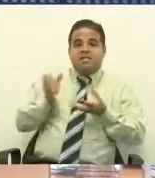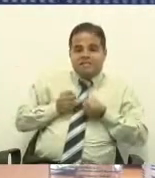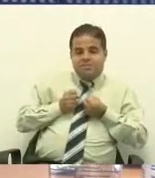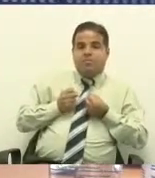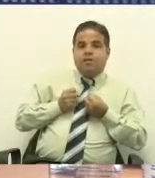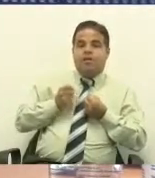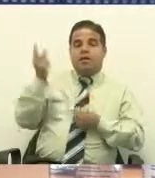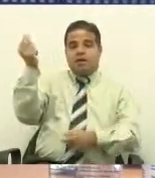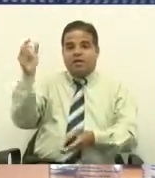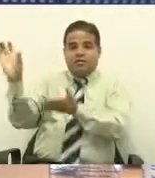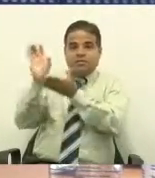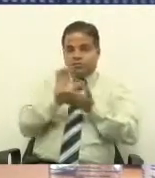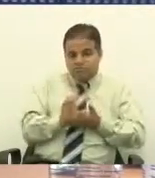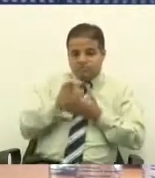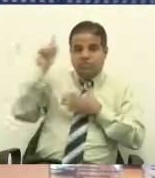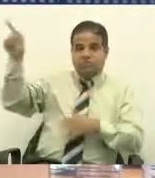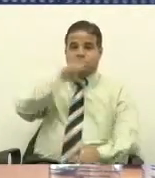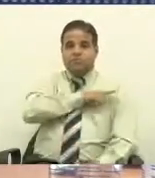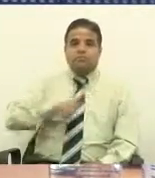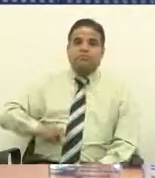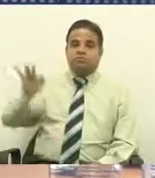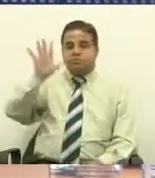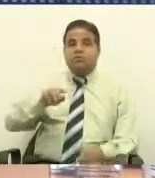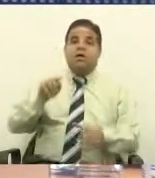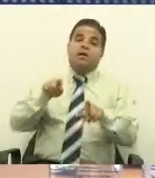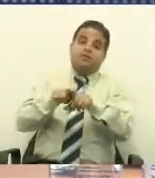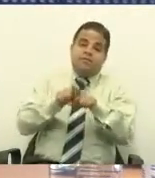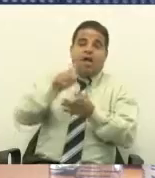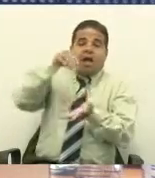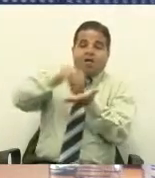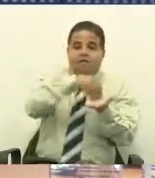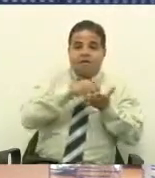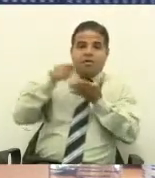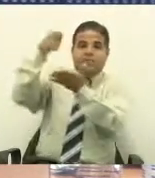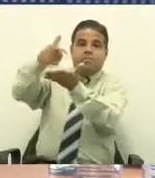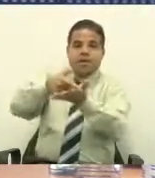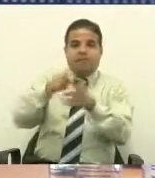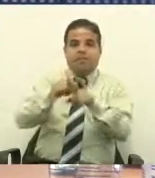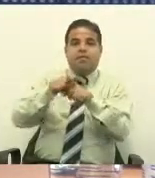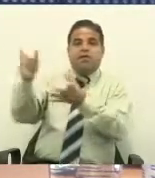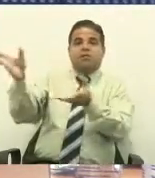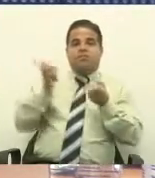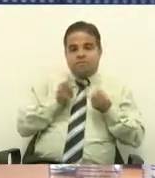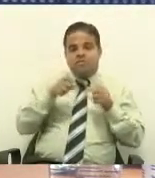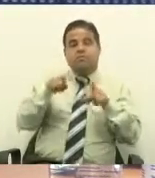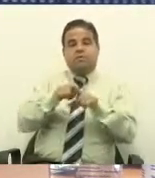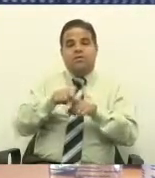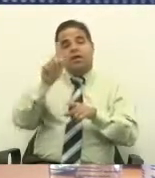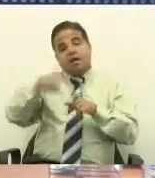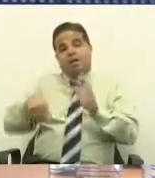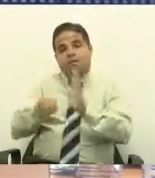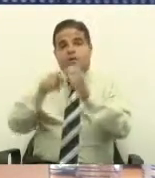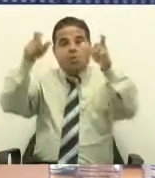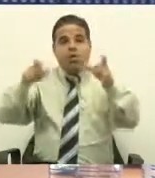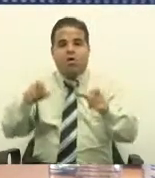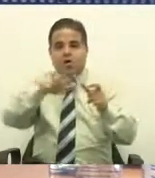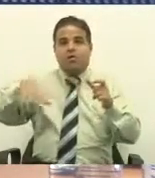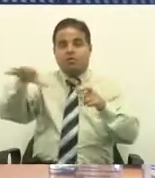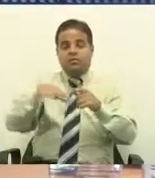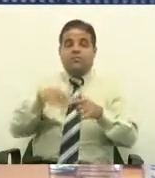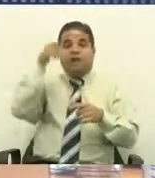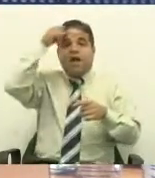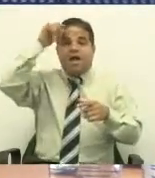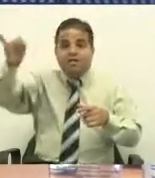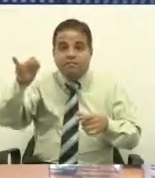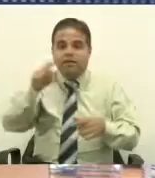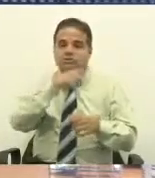recurso do governo federal e o não pagamento aos nossos fornecedores, que um deles é a questão da própria locação. Para que isso não